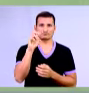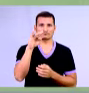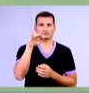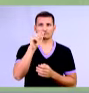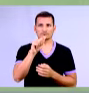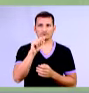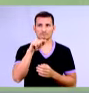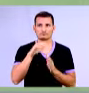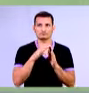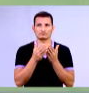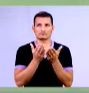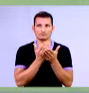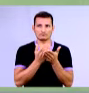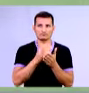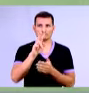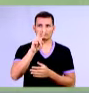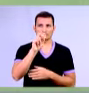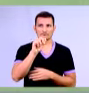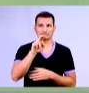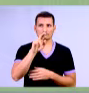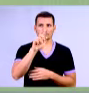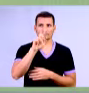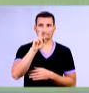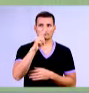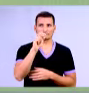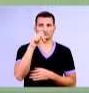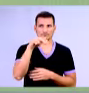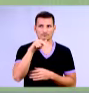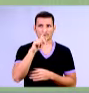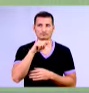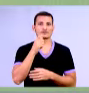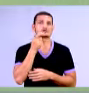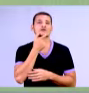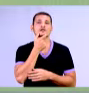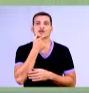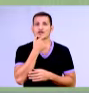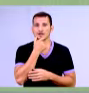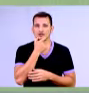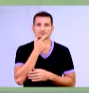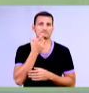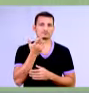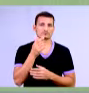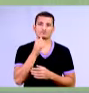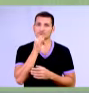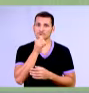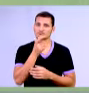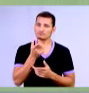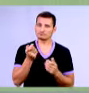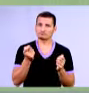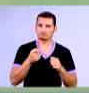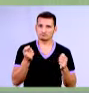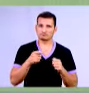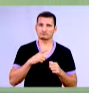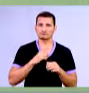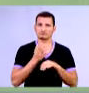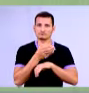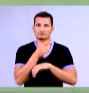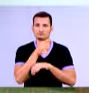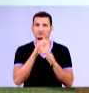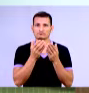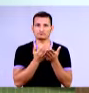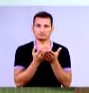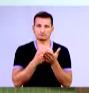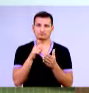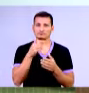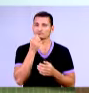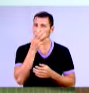um livro aqui do Vaughan. Aí já uma referência em inglês, né? Para quem tiver a possibilidade, para quem tiver o acesso a esse livro, é uma